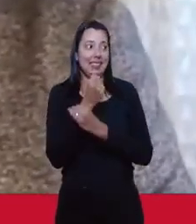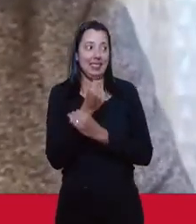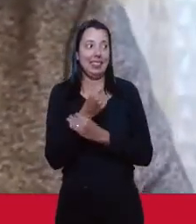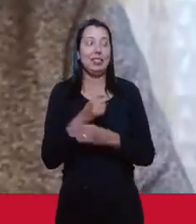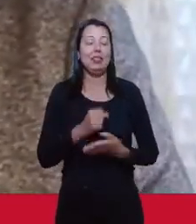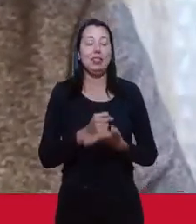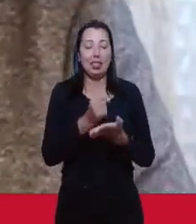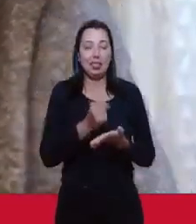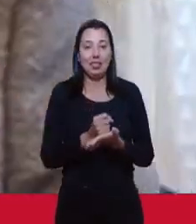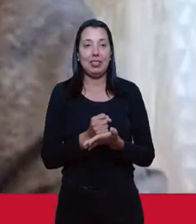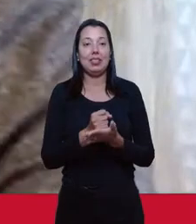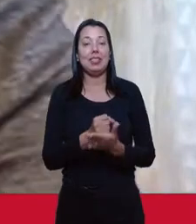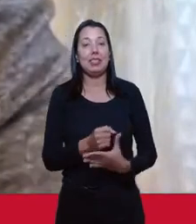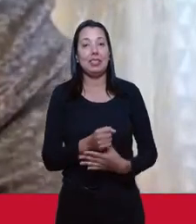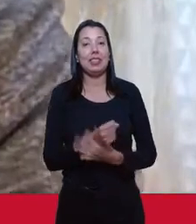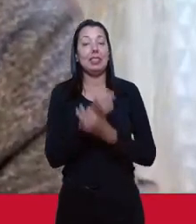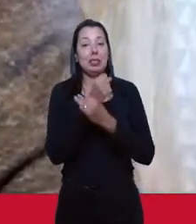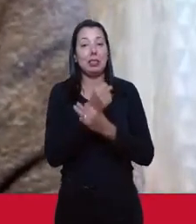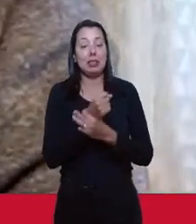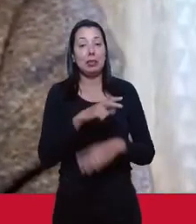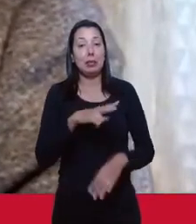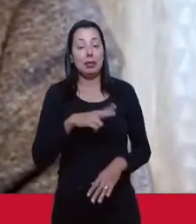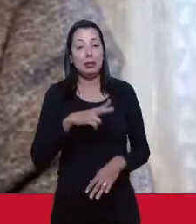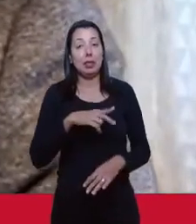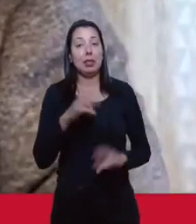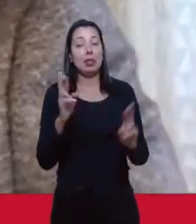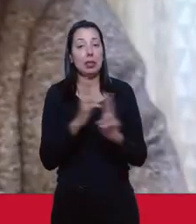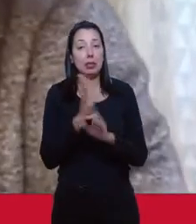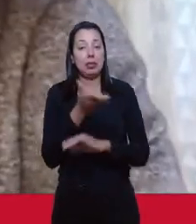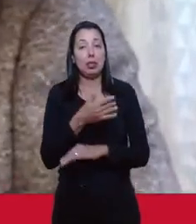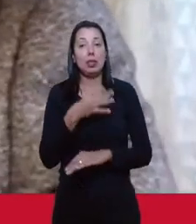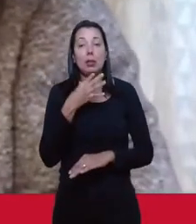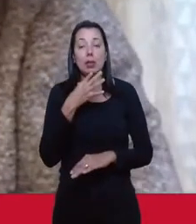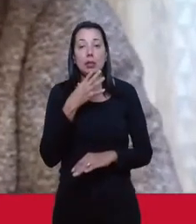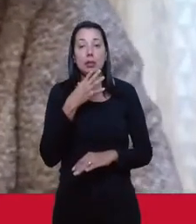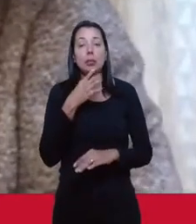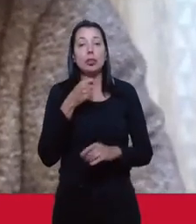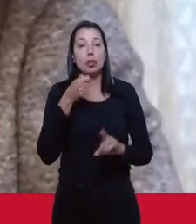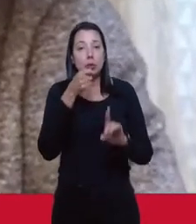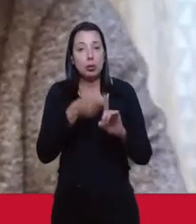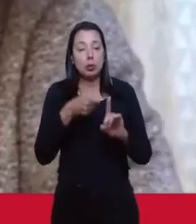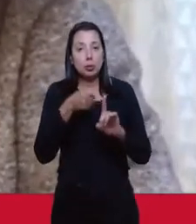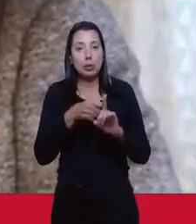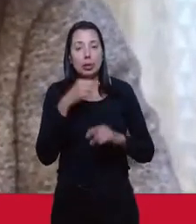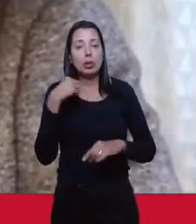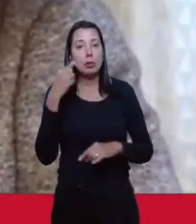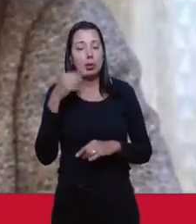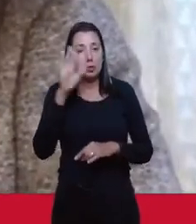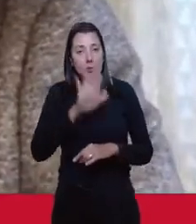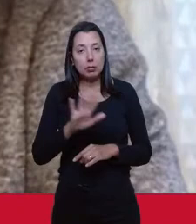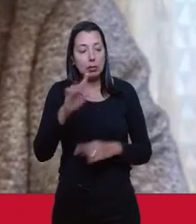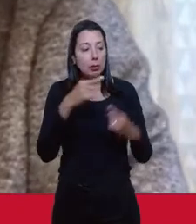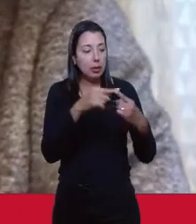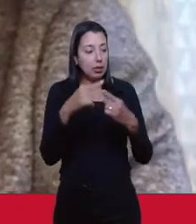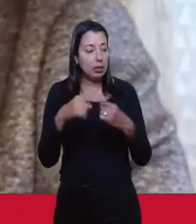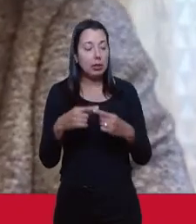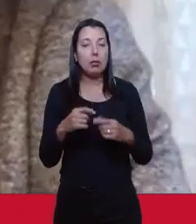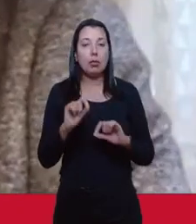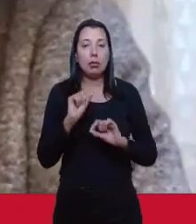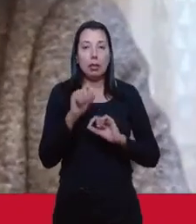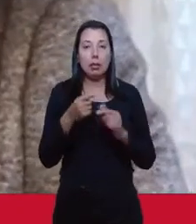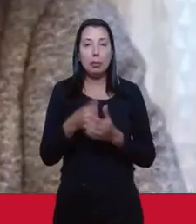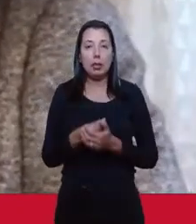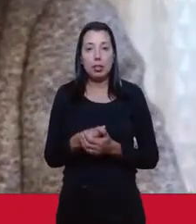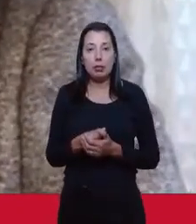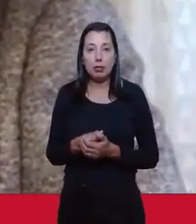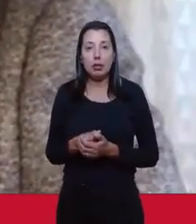ofereciam segurança privada e relação já com o que hoje chamamos de milícia, mas não era um deputado nacionalmente conhecido. Com a minha chegada na